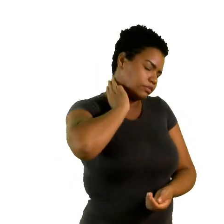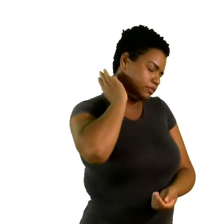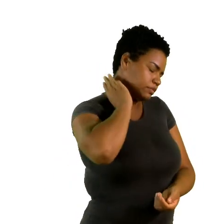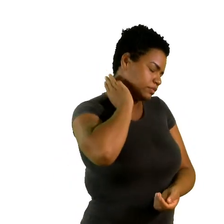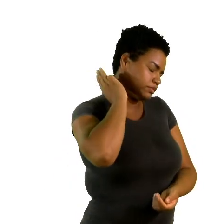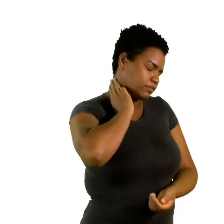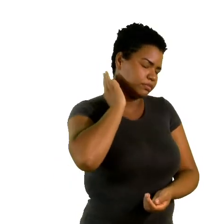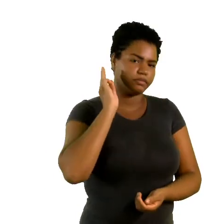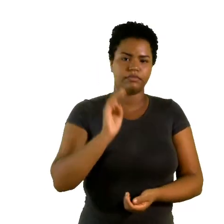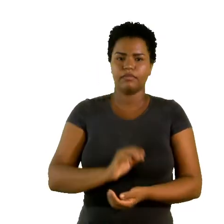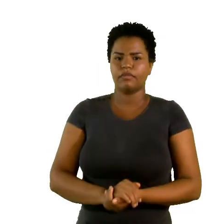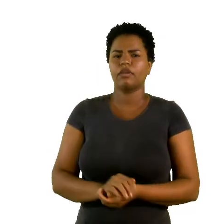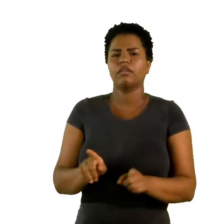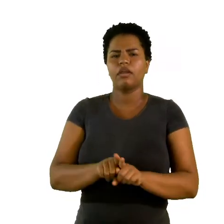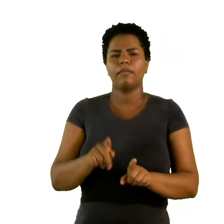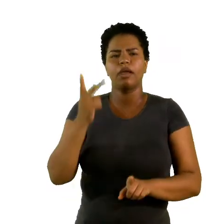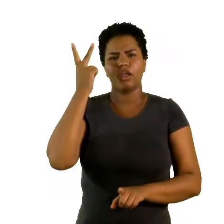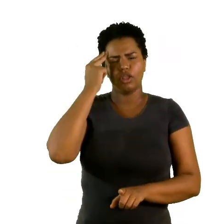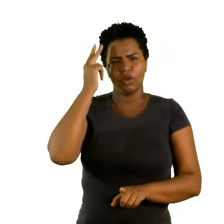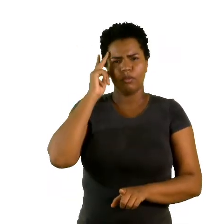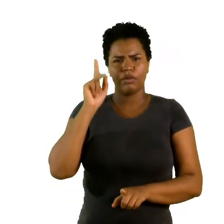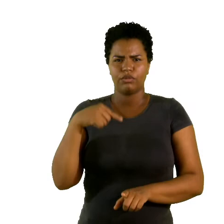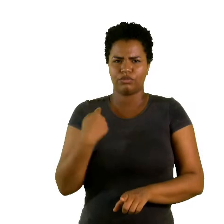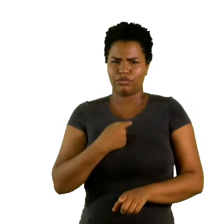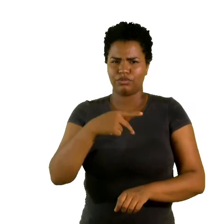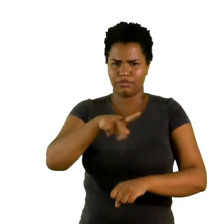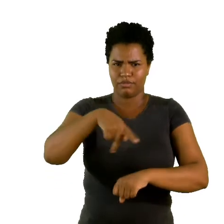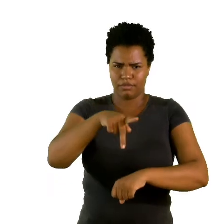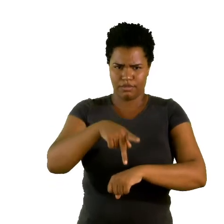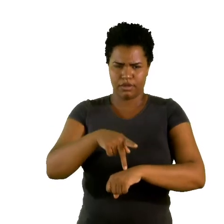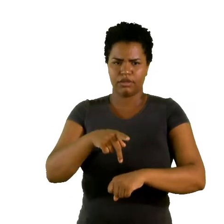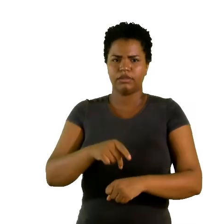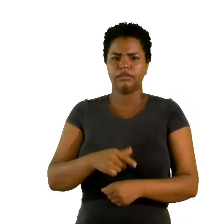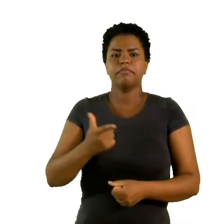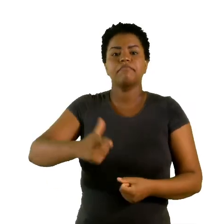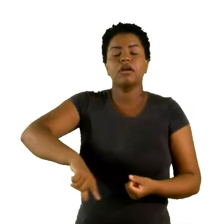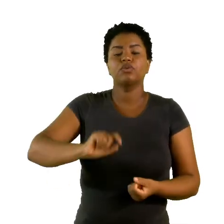é bastante comum no nosso país, né? Nós temos mais o quê?